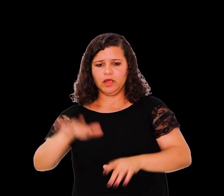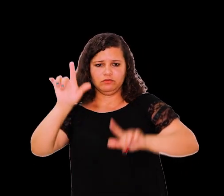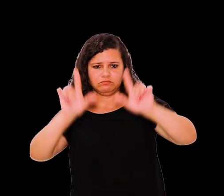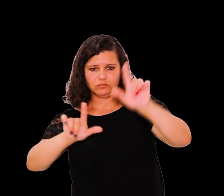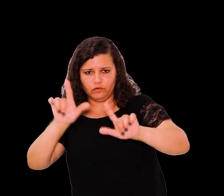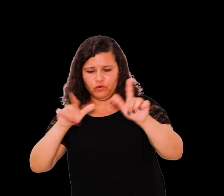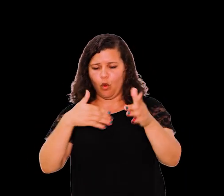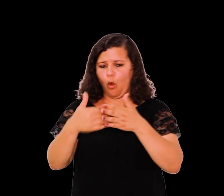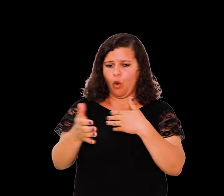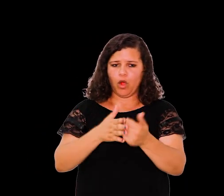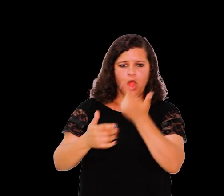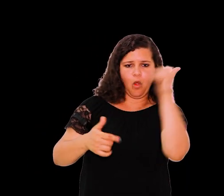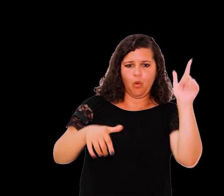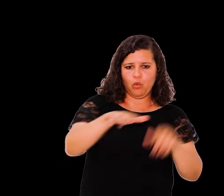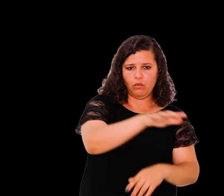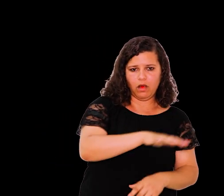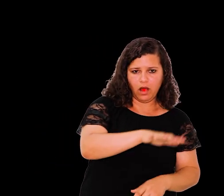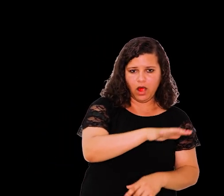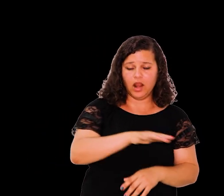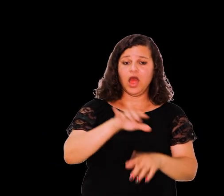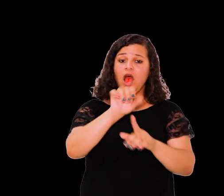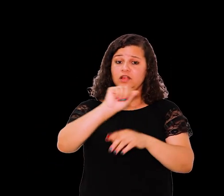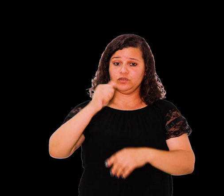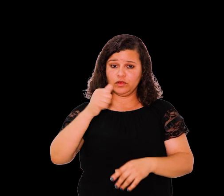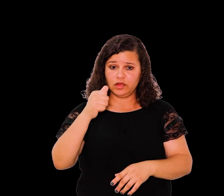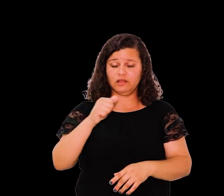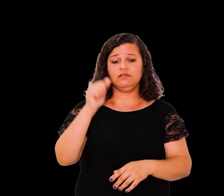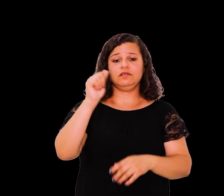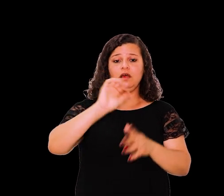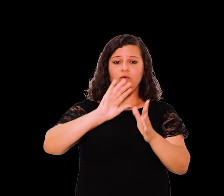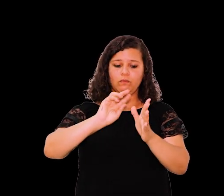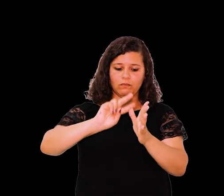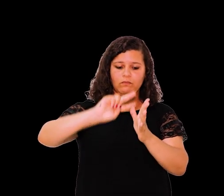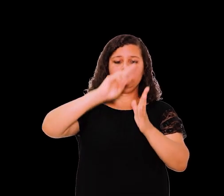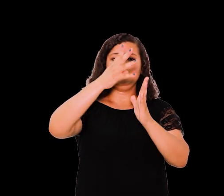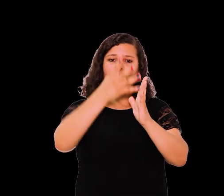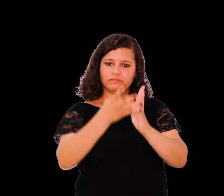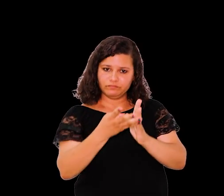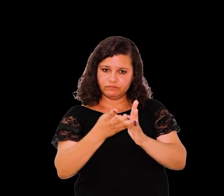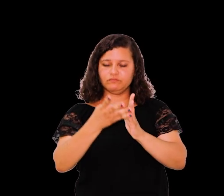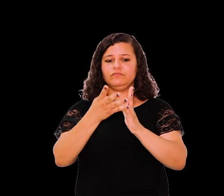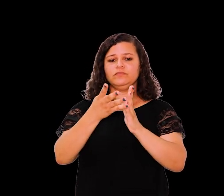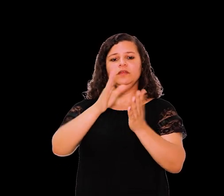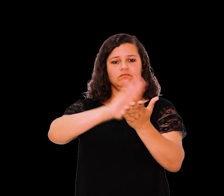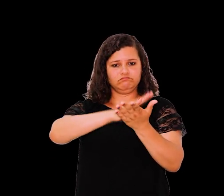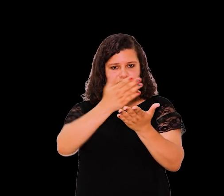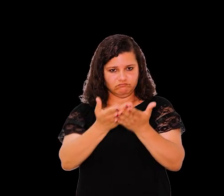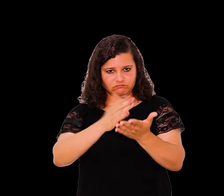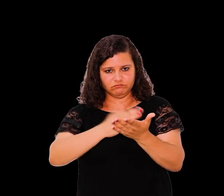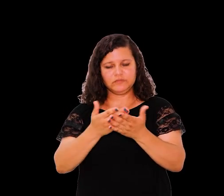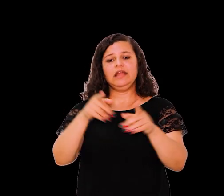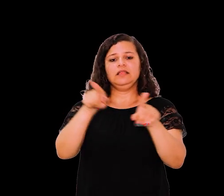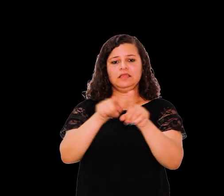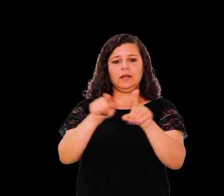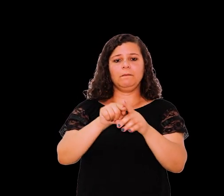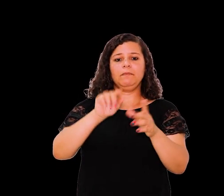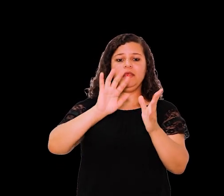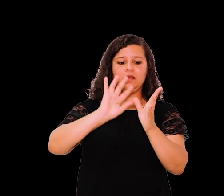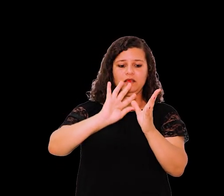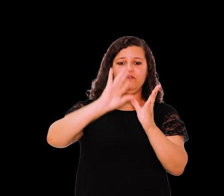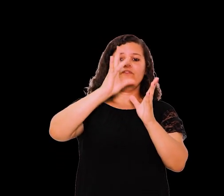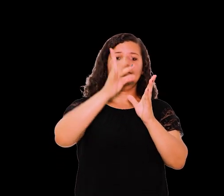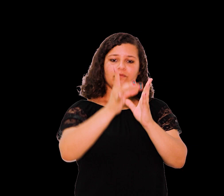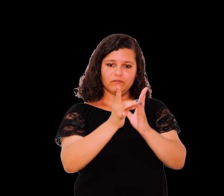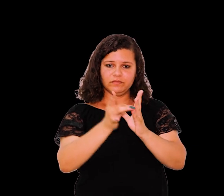no ambiente televisivo ou em qualquer outro meio, a Associação Baiana dos Profissionais Tradutores e Intérpretes e a